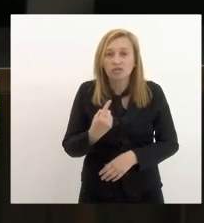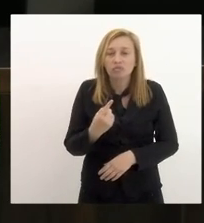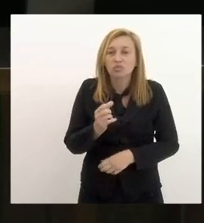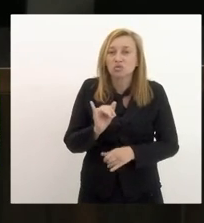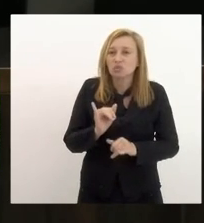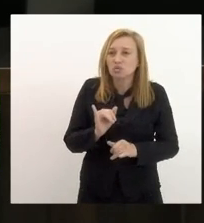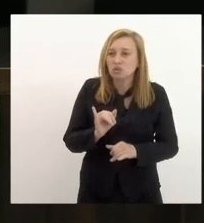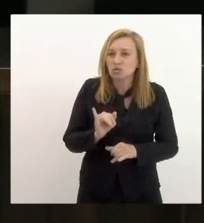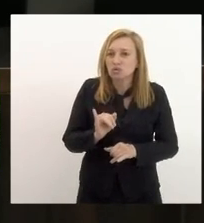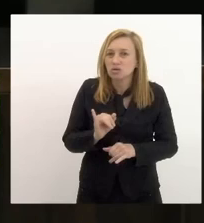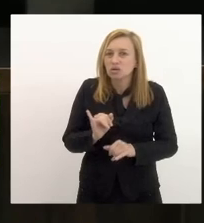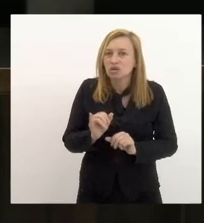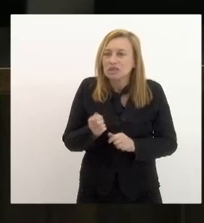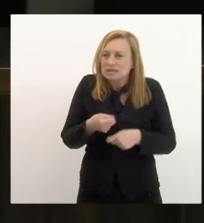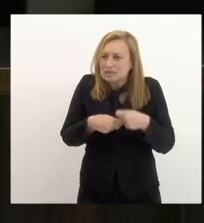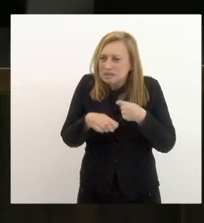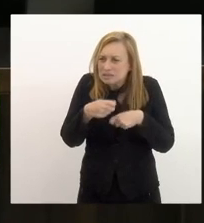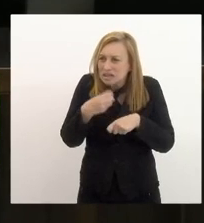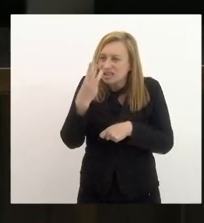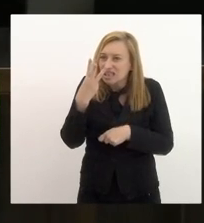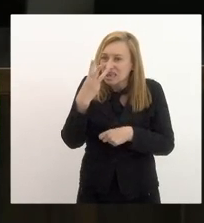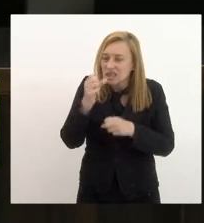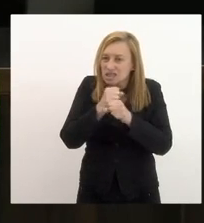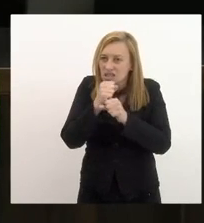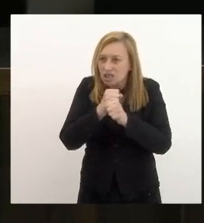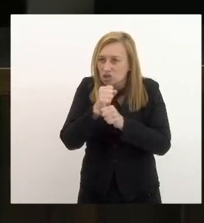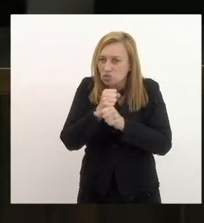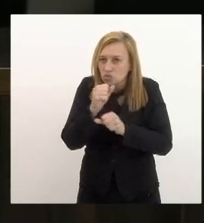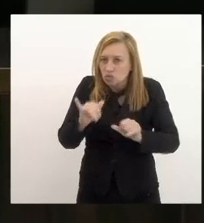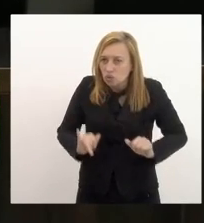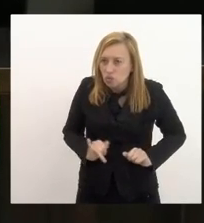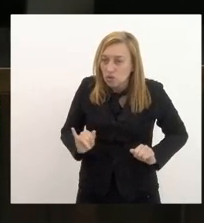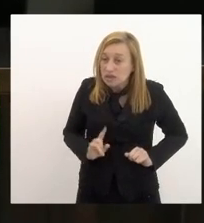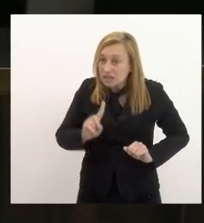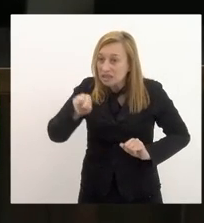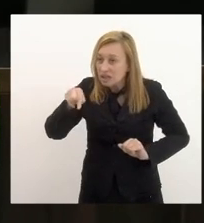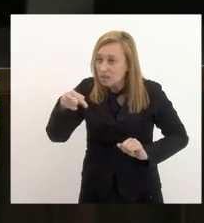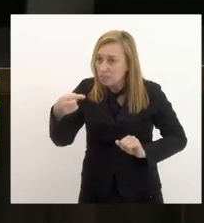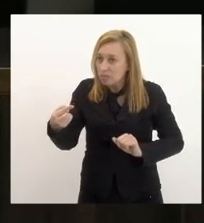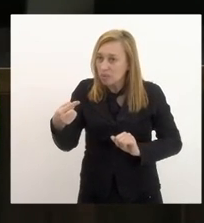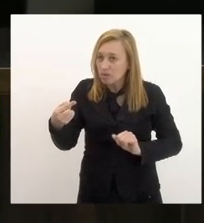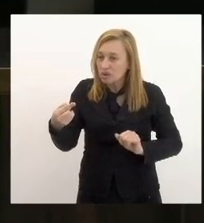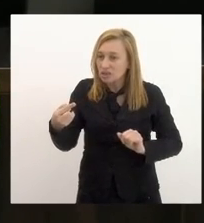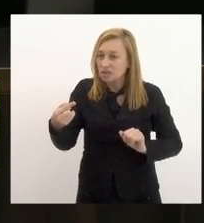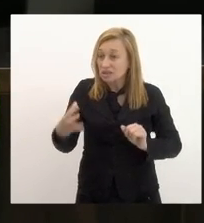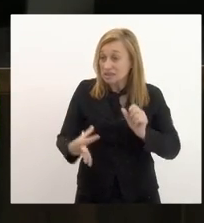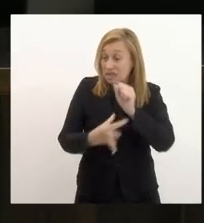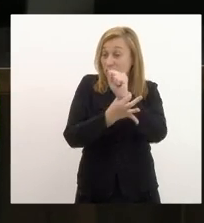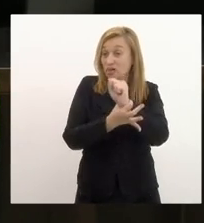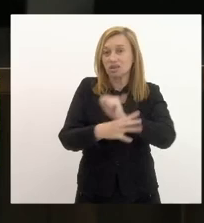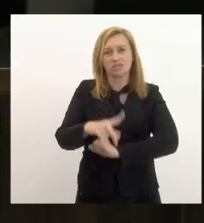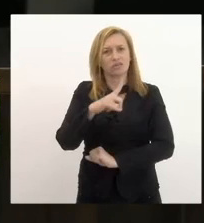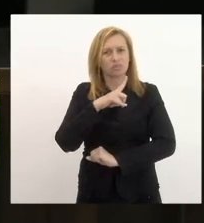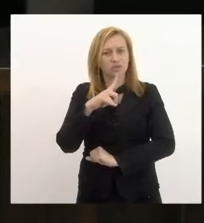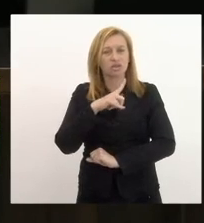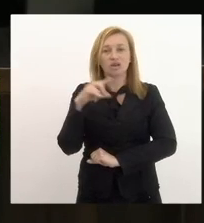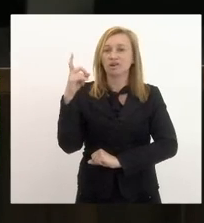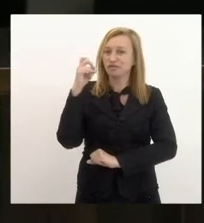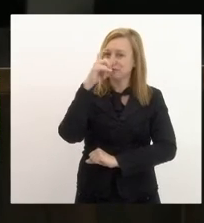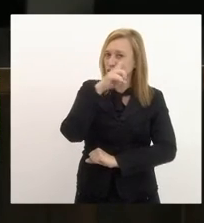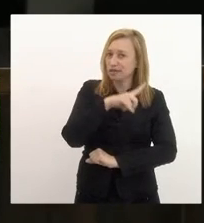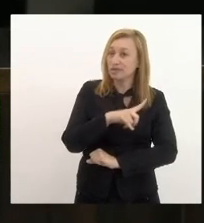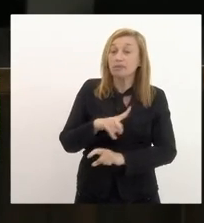sacrificar por três anos e depois vamos navegar de forma segura é